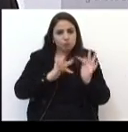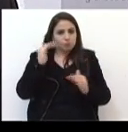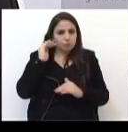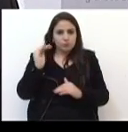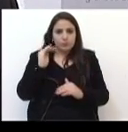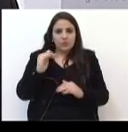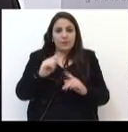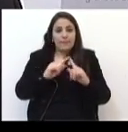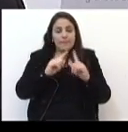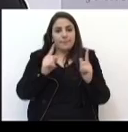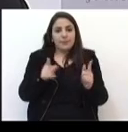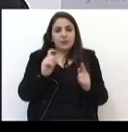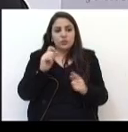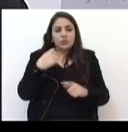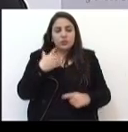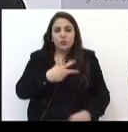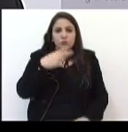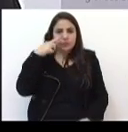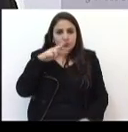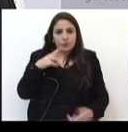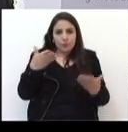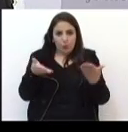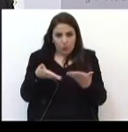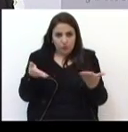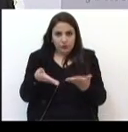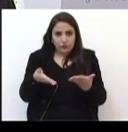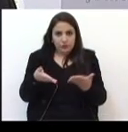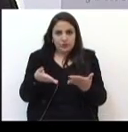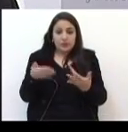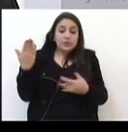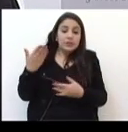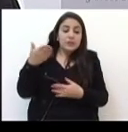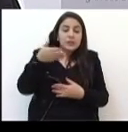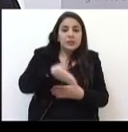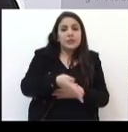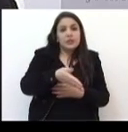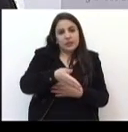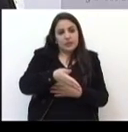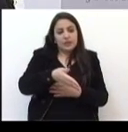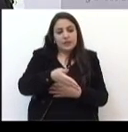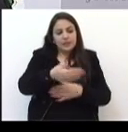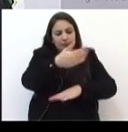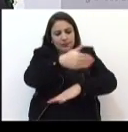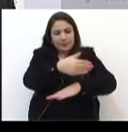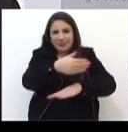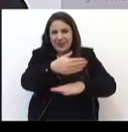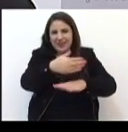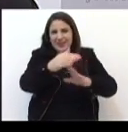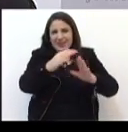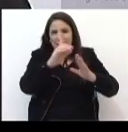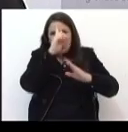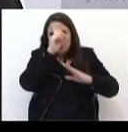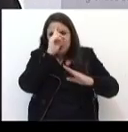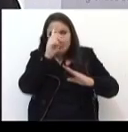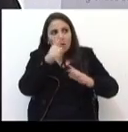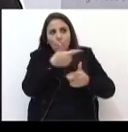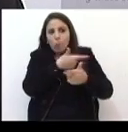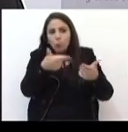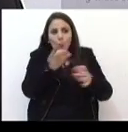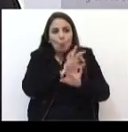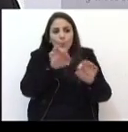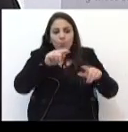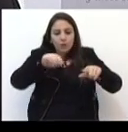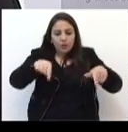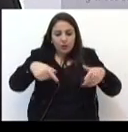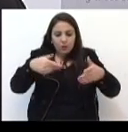funcionando. Mas aí o que se vê hoje é irmos nos corredores dos hospitais aqui, não tem leito, não tem...